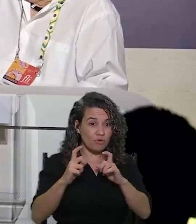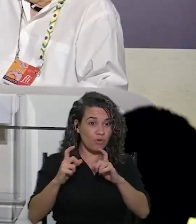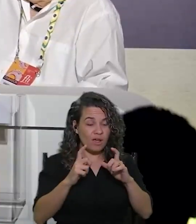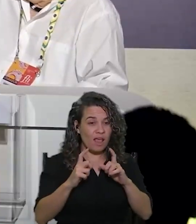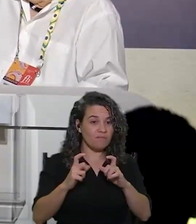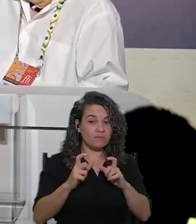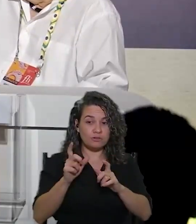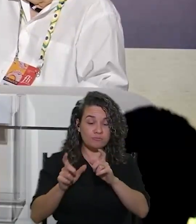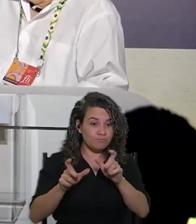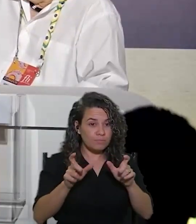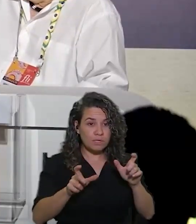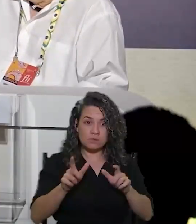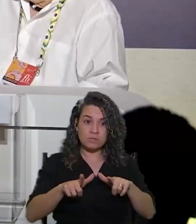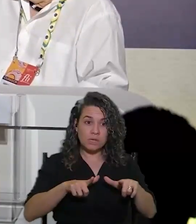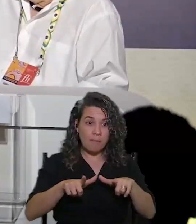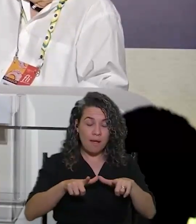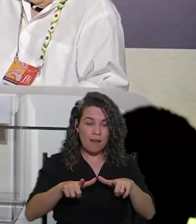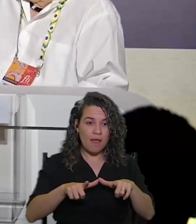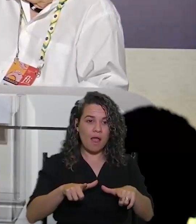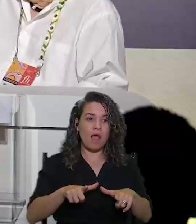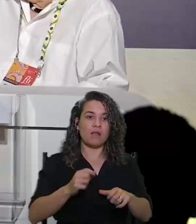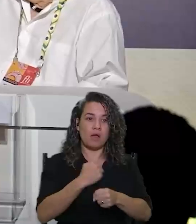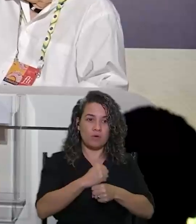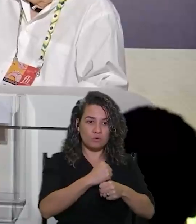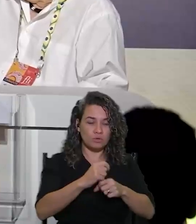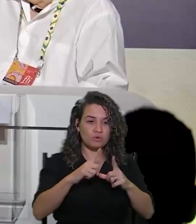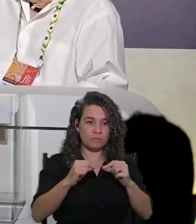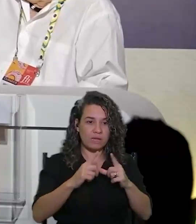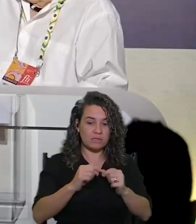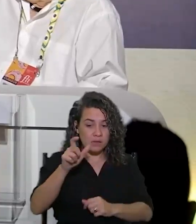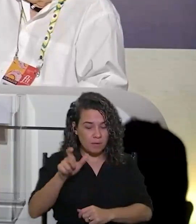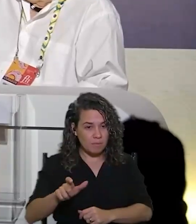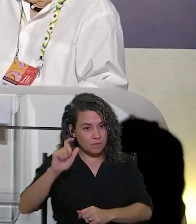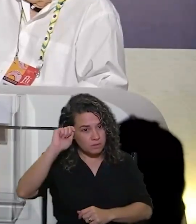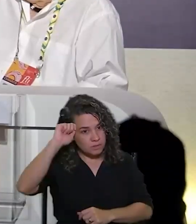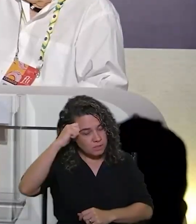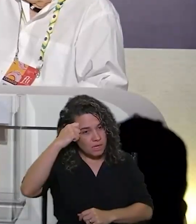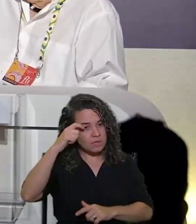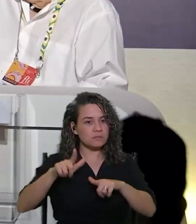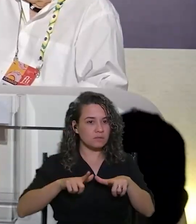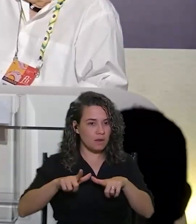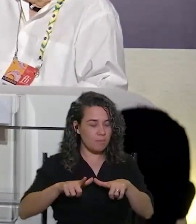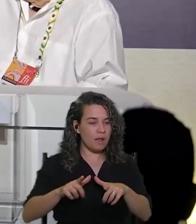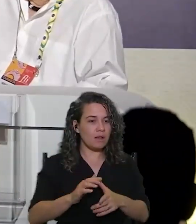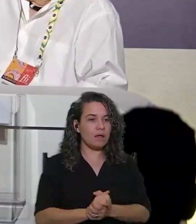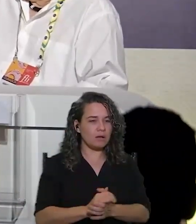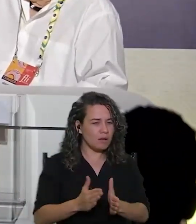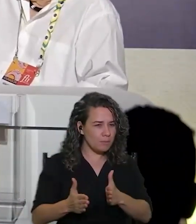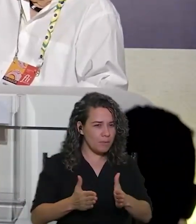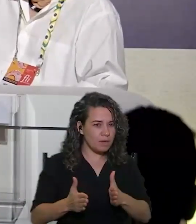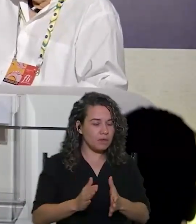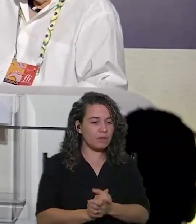tinha nem datação, assim, quanto mais a identificação de alguns. Em contrapartida, as famílias dos